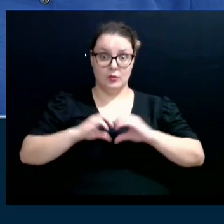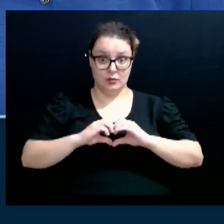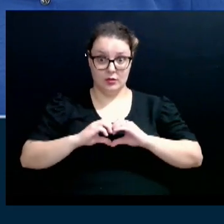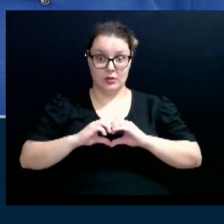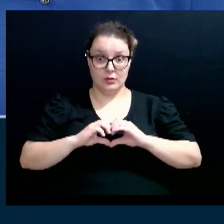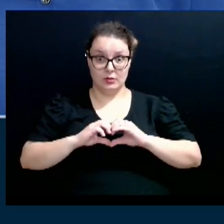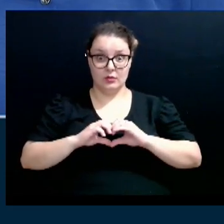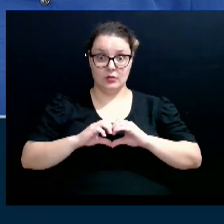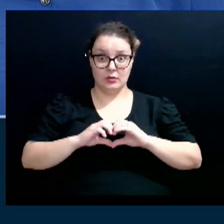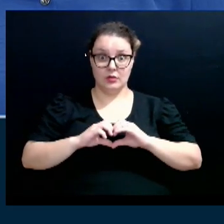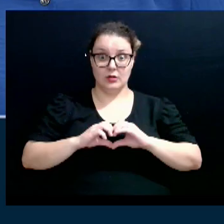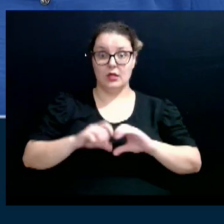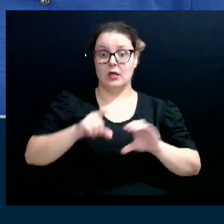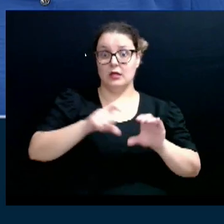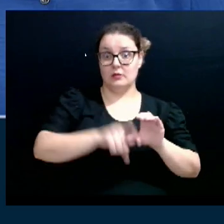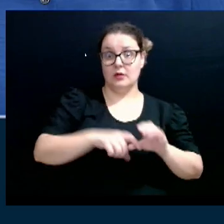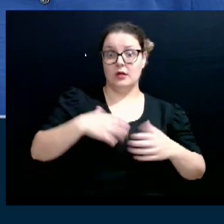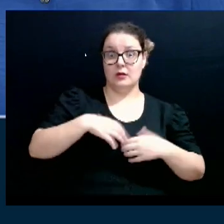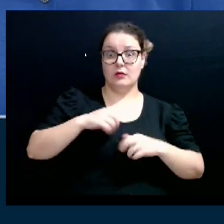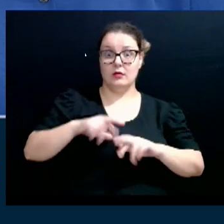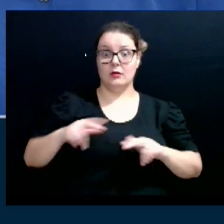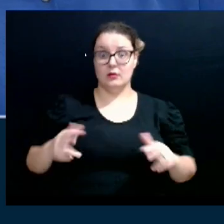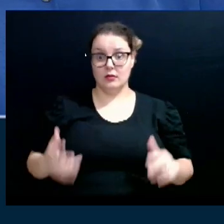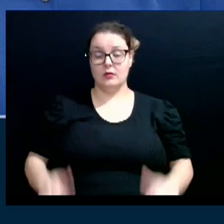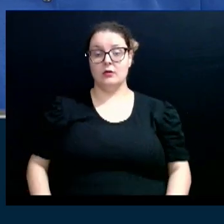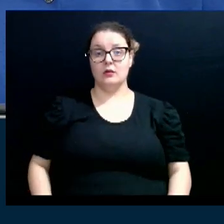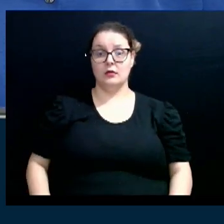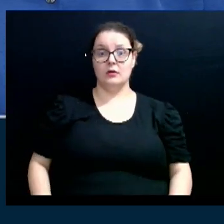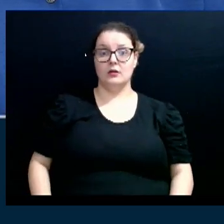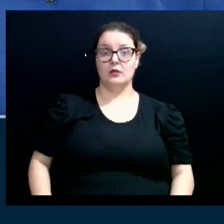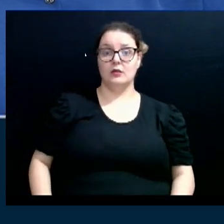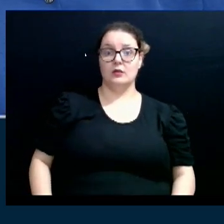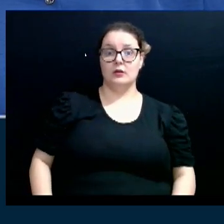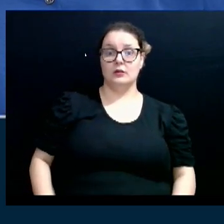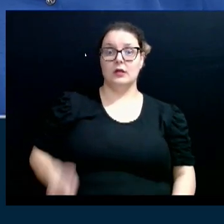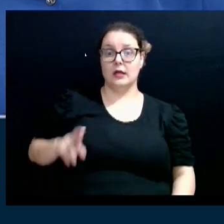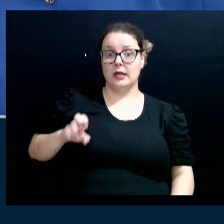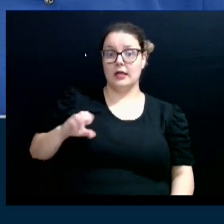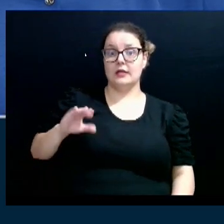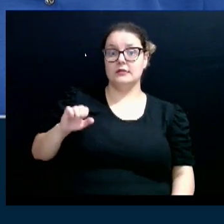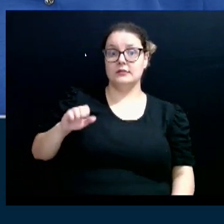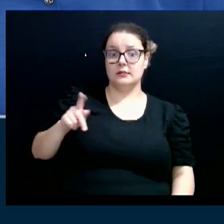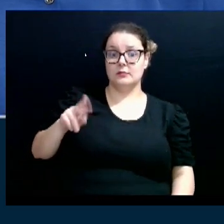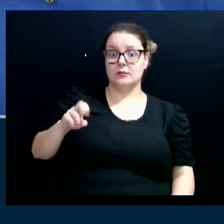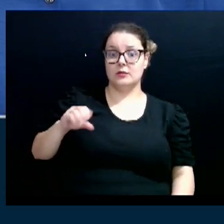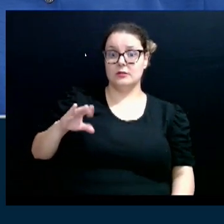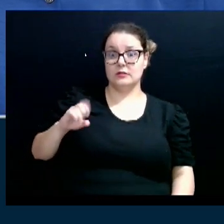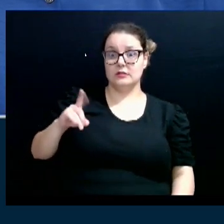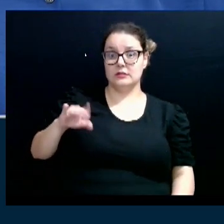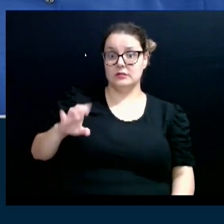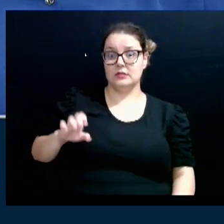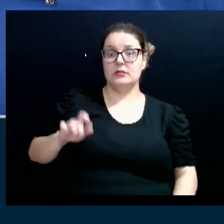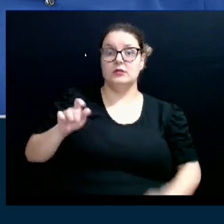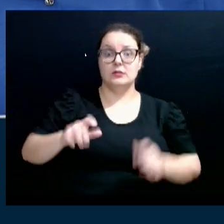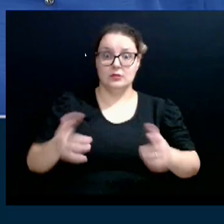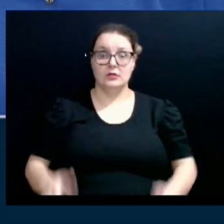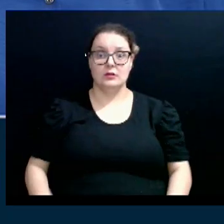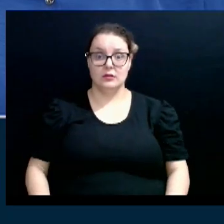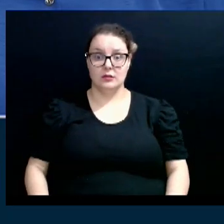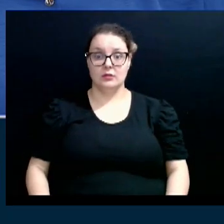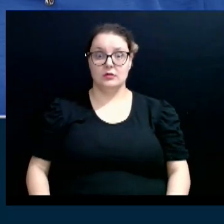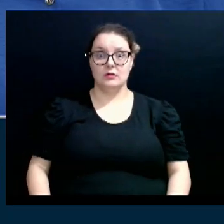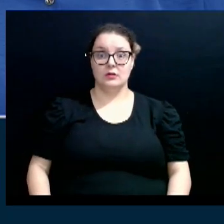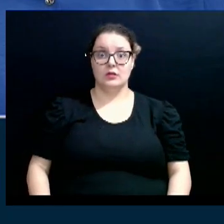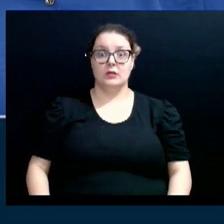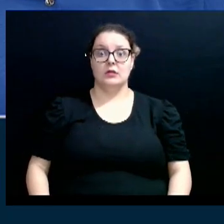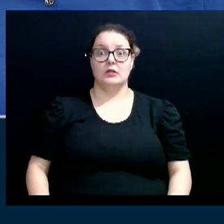você depende da sua felicidade em do outro. Uhum. Então, a sociedade você joga a responsabilidade no outro. E o